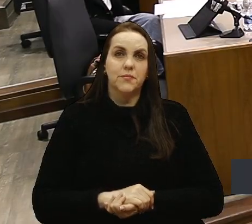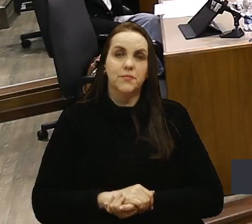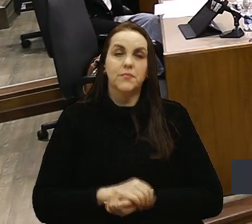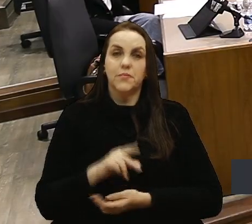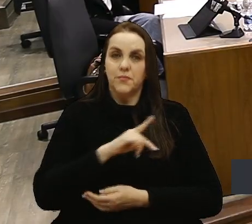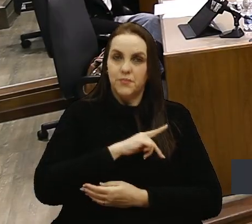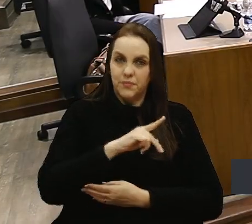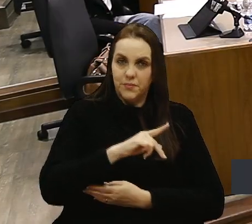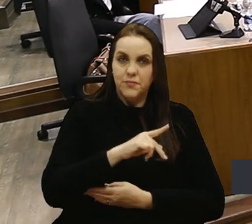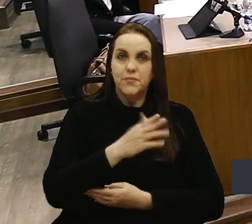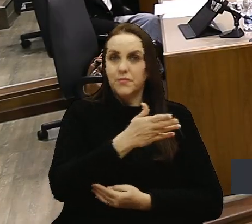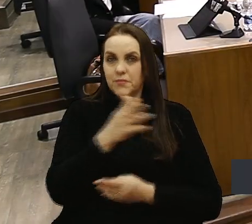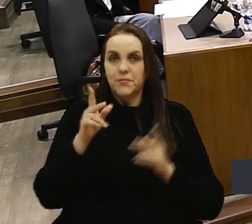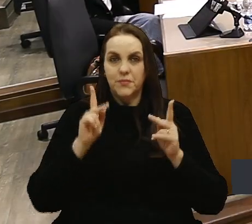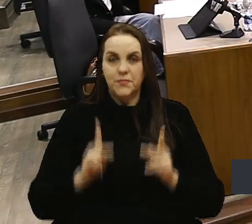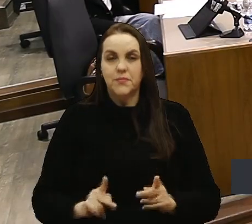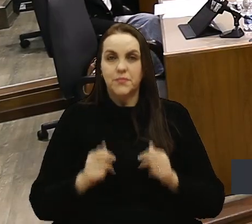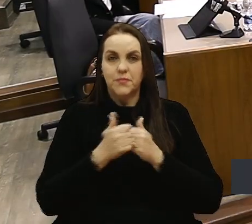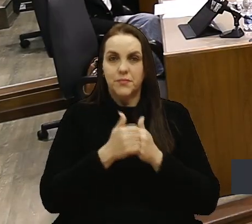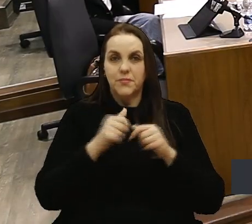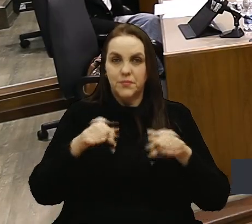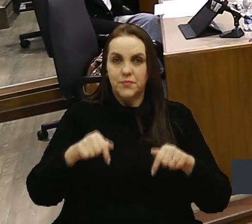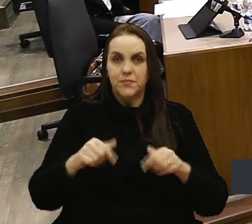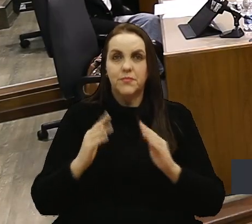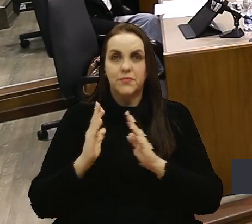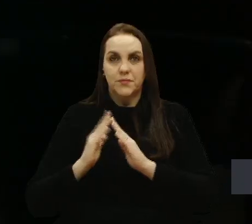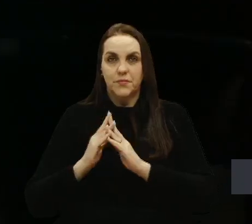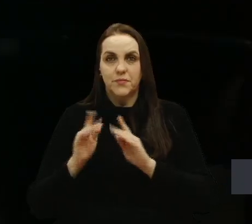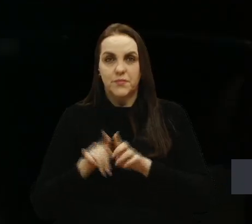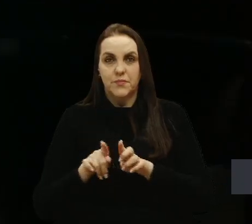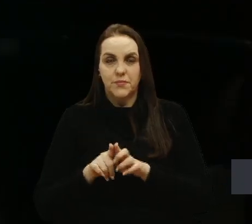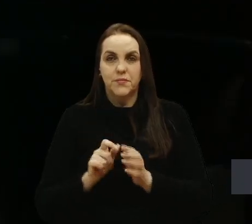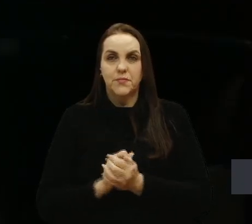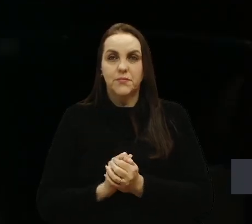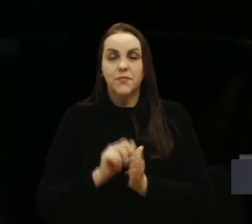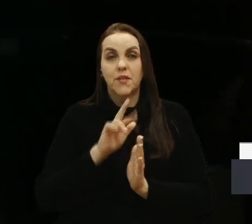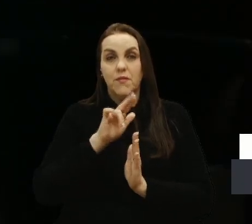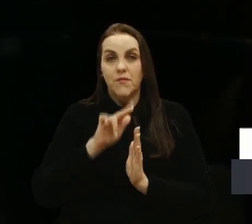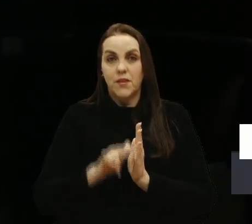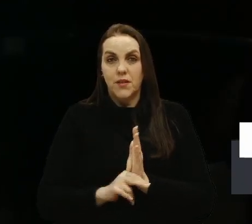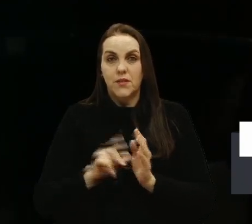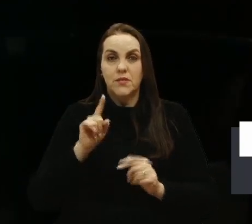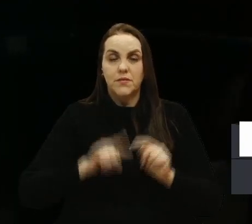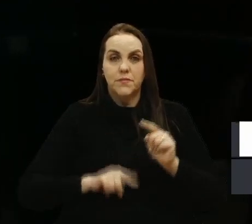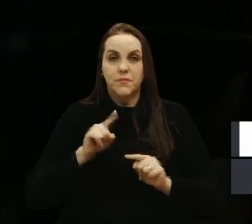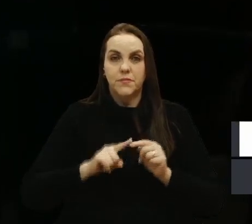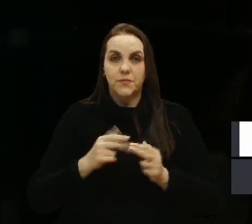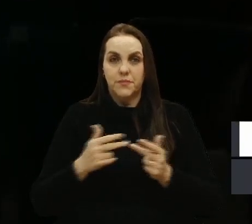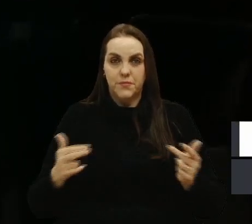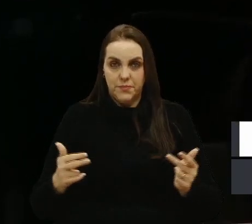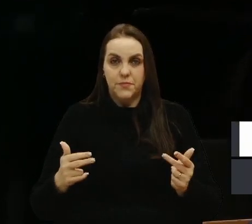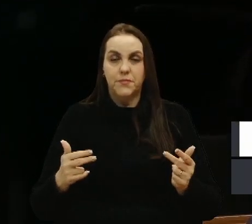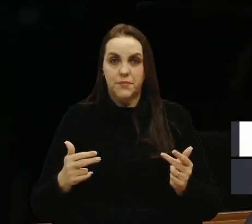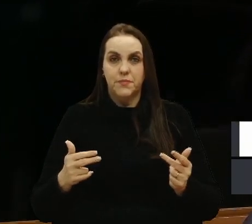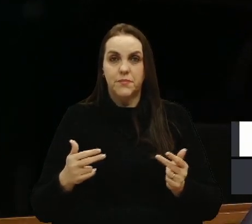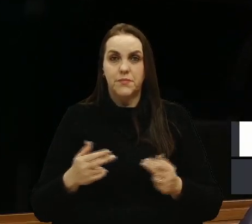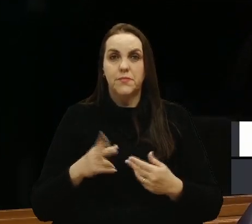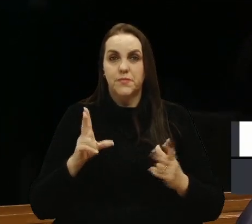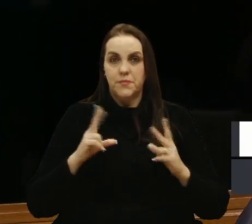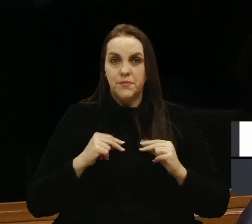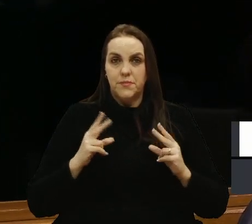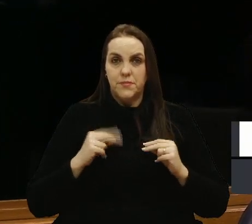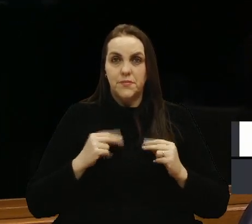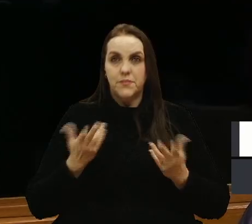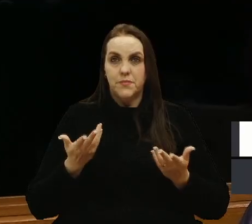Senhor presidente, as pessoas que nos acompanham daqui de casa, tiveram várias atividades nos últimos dias que merecem aqui os nossos votos.